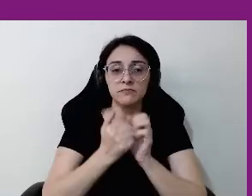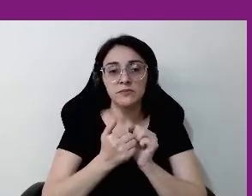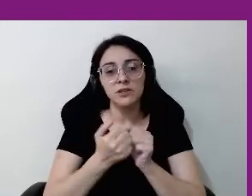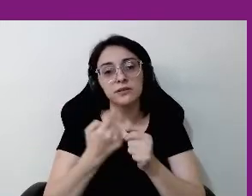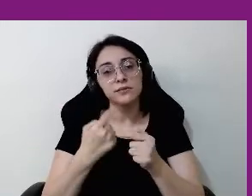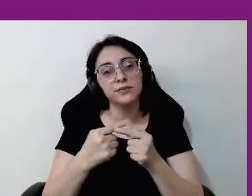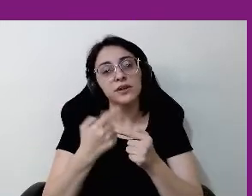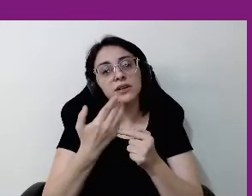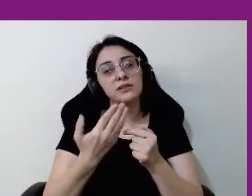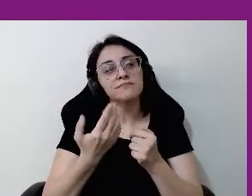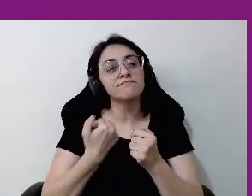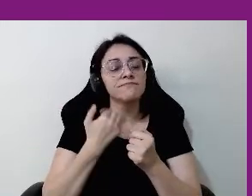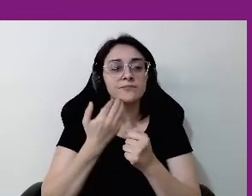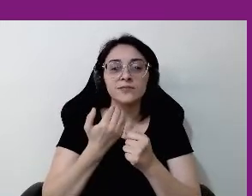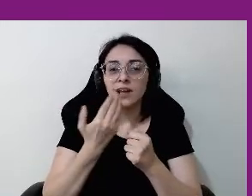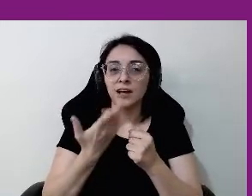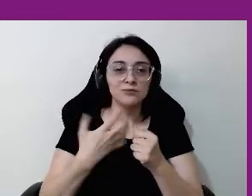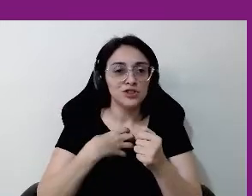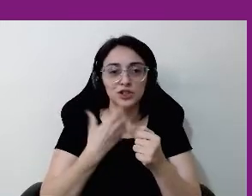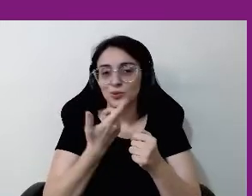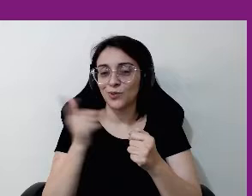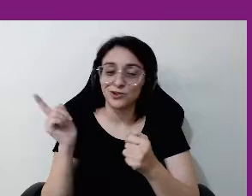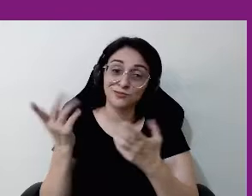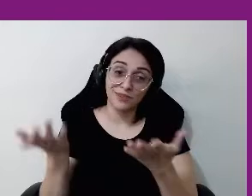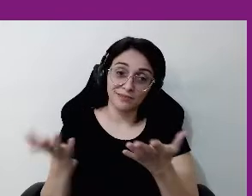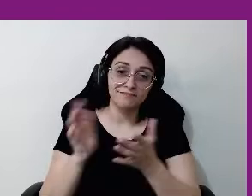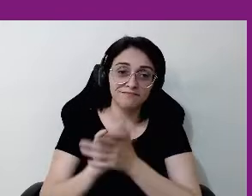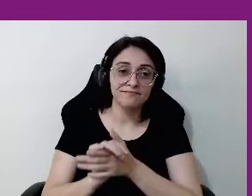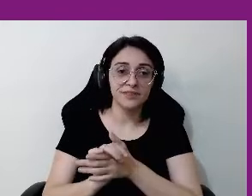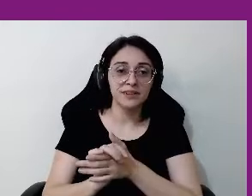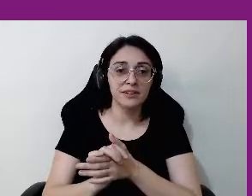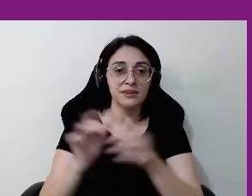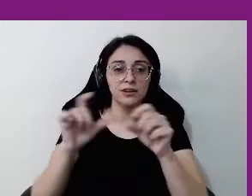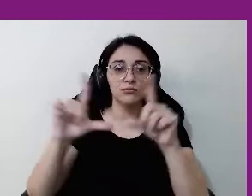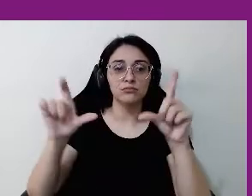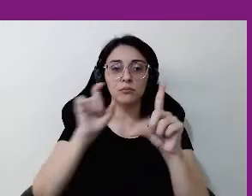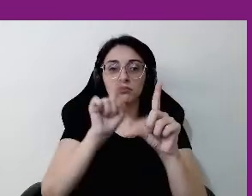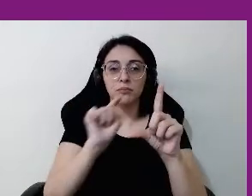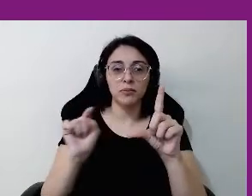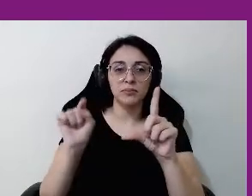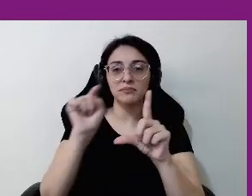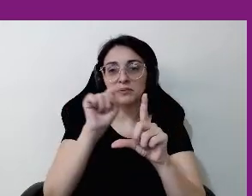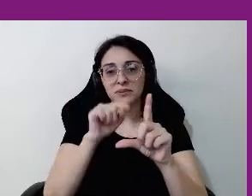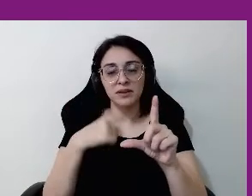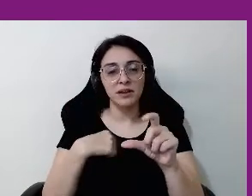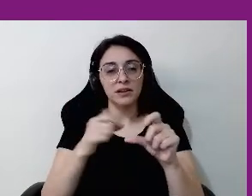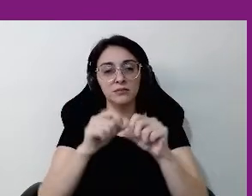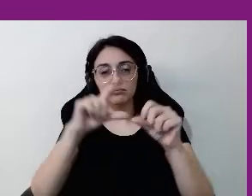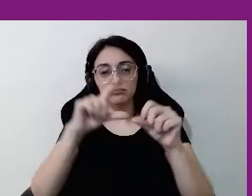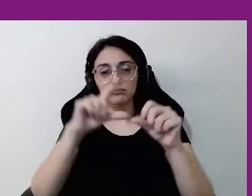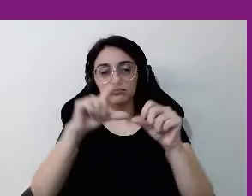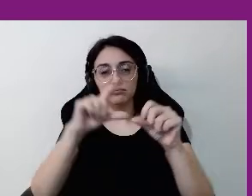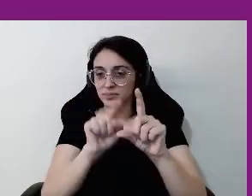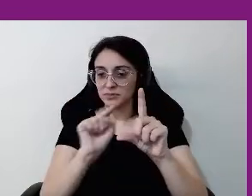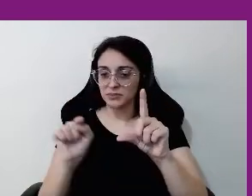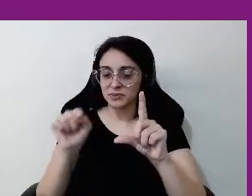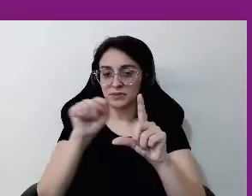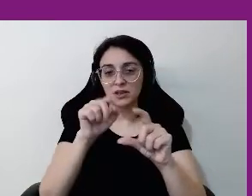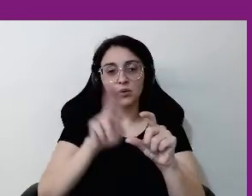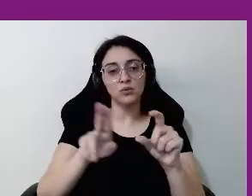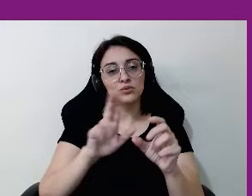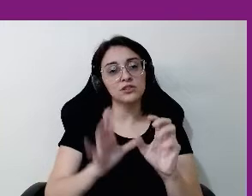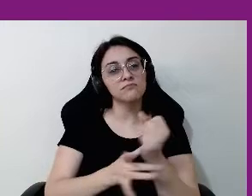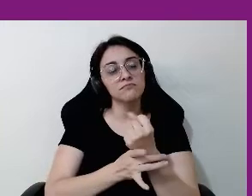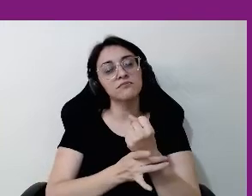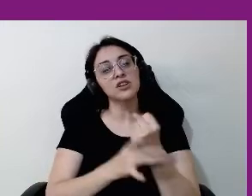porque não era possível fazer de outra forma, né? Então, era a única forma de usar a ventilação mecânica de forma segura